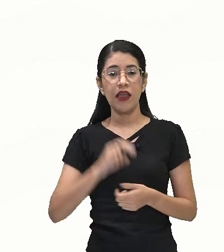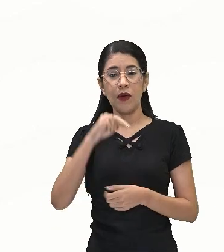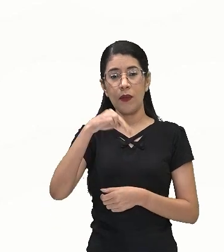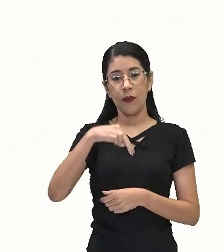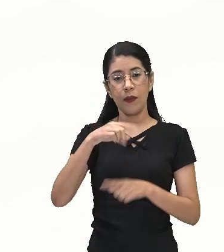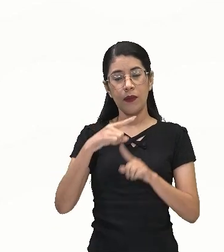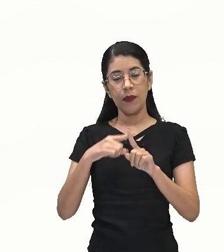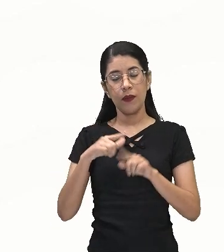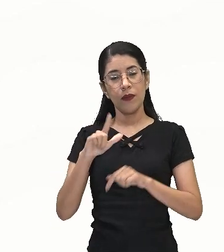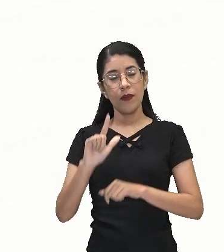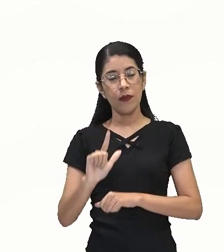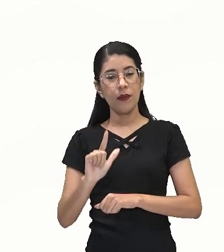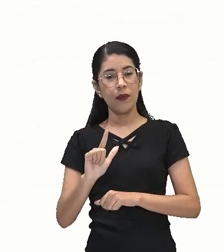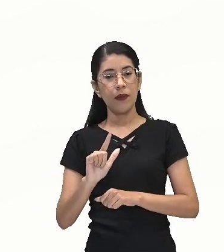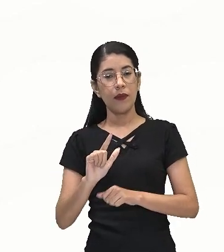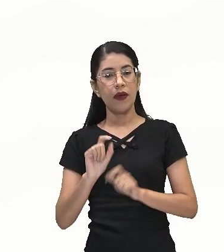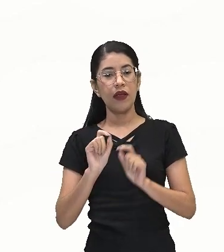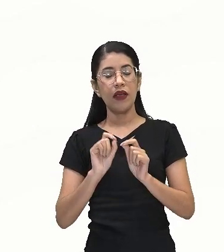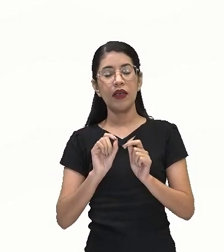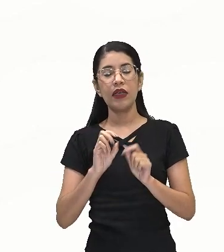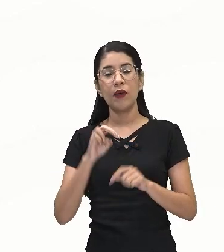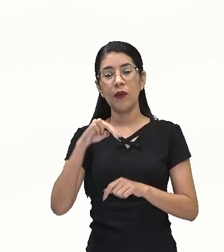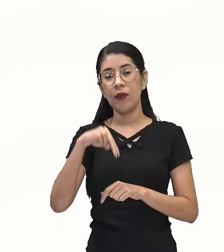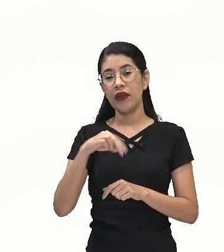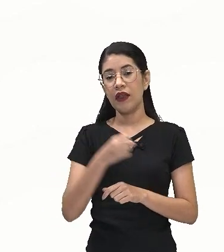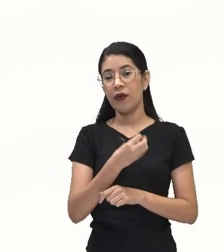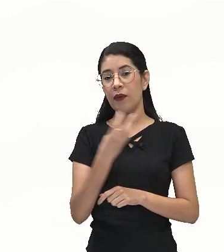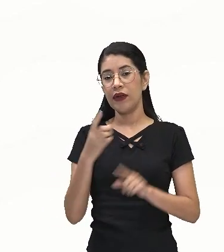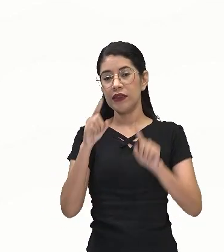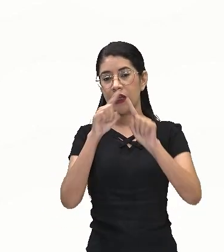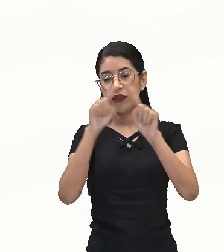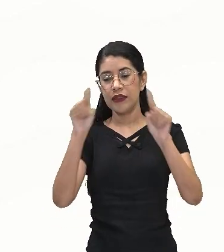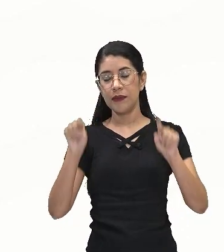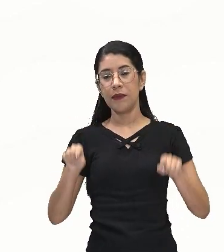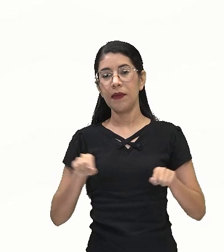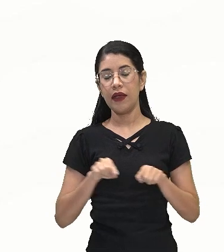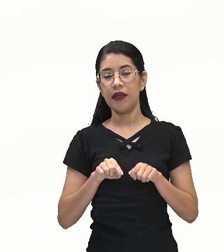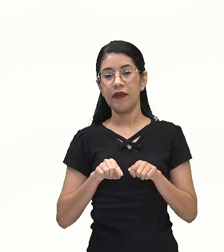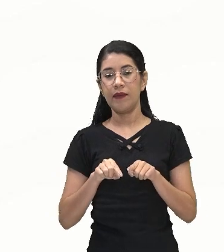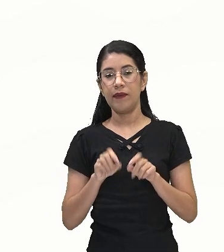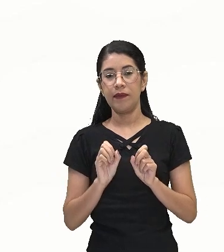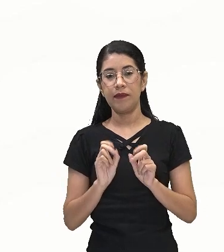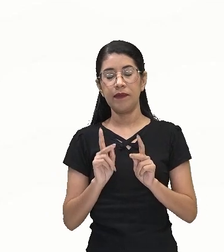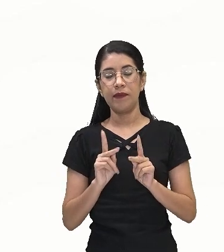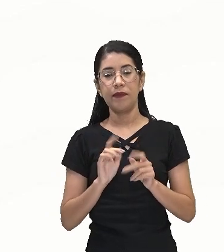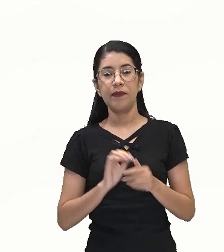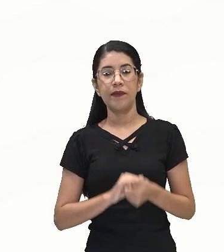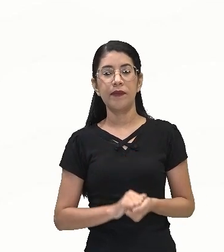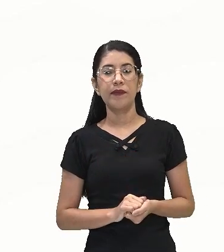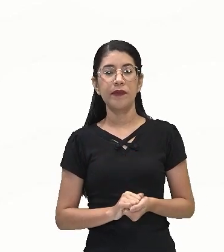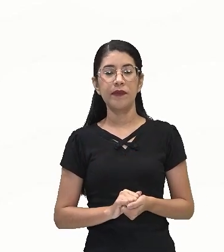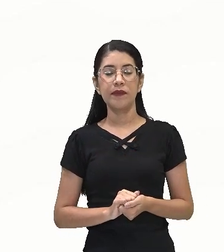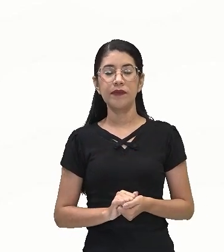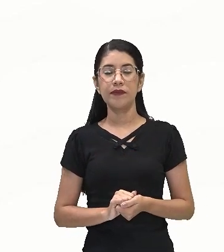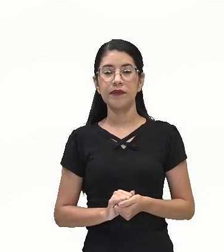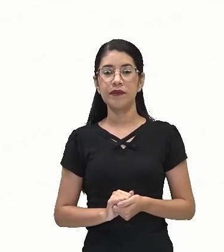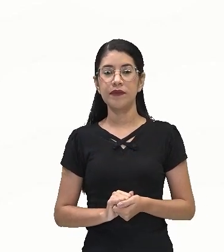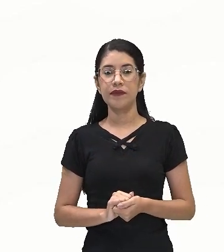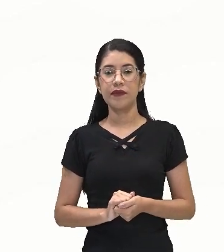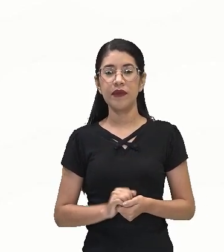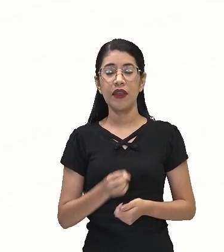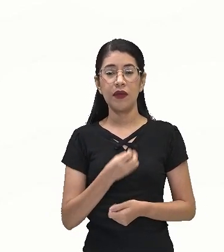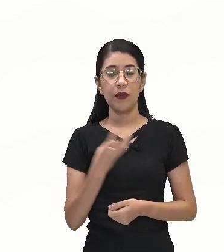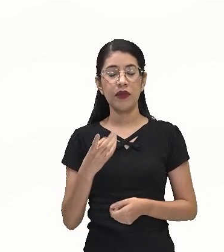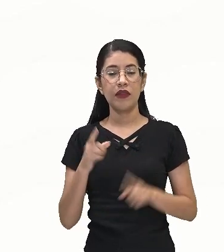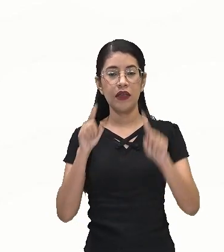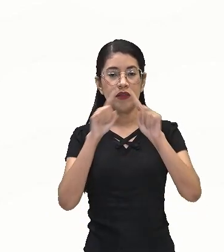N? Meu número de lados. Tá? Vamos continuar utilizando o N para a mesma coisa, número de lados.